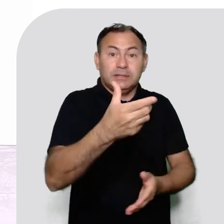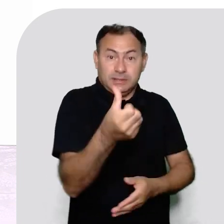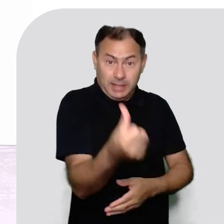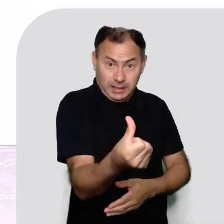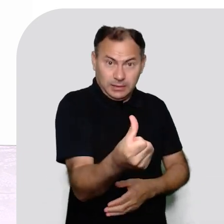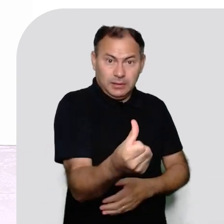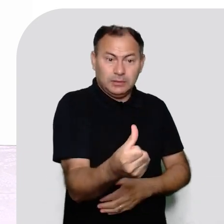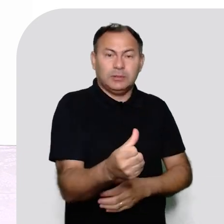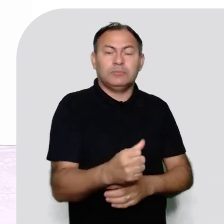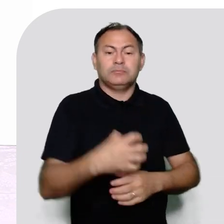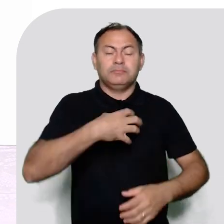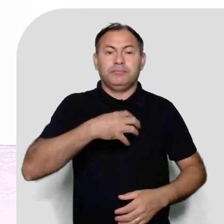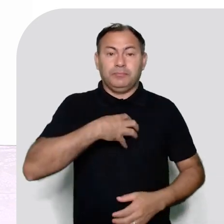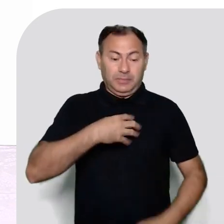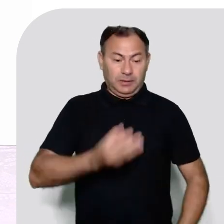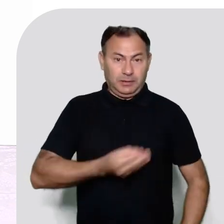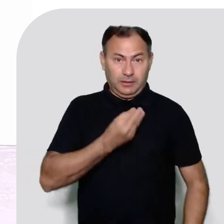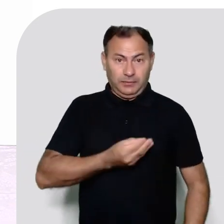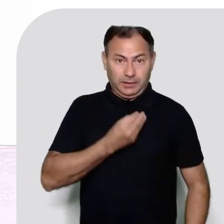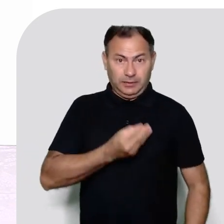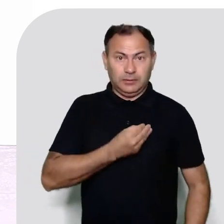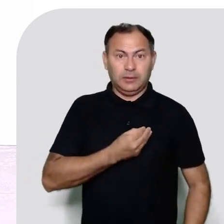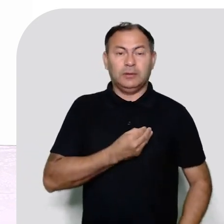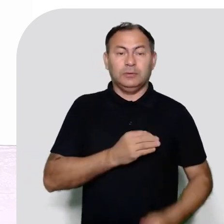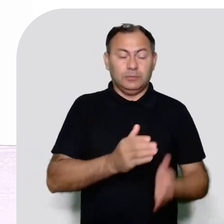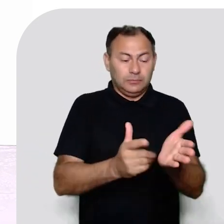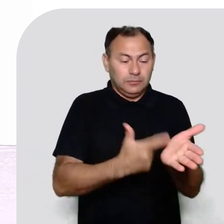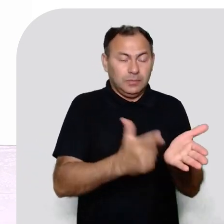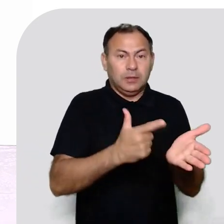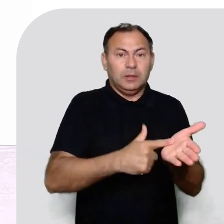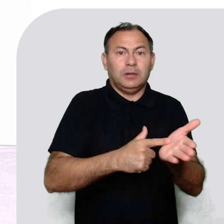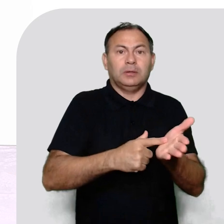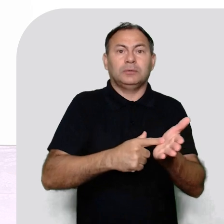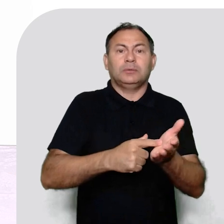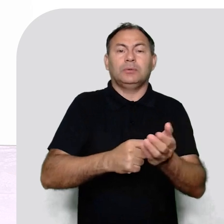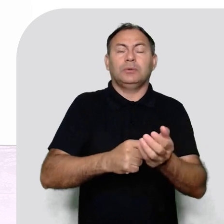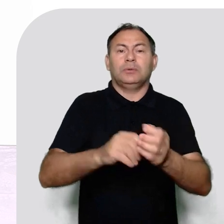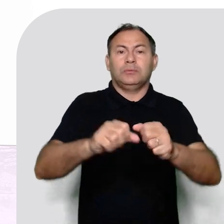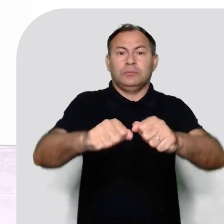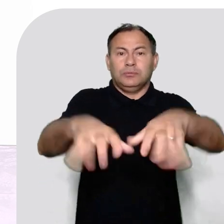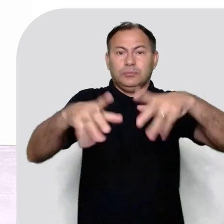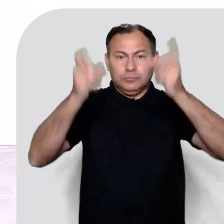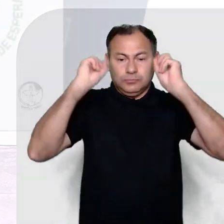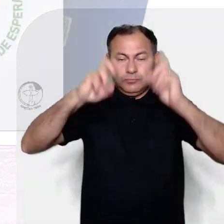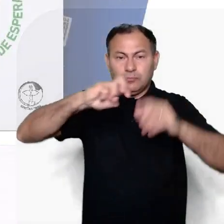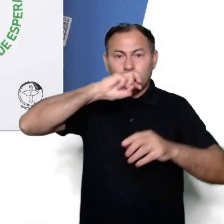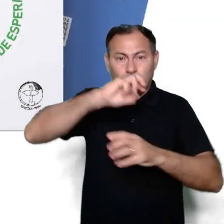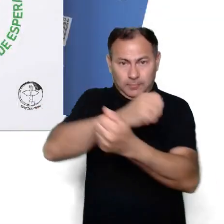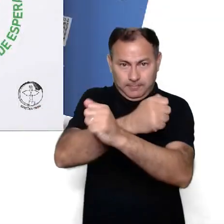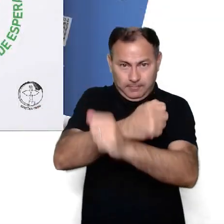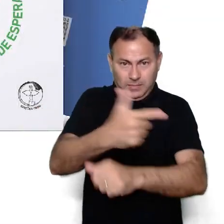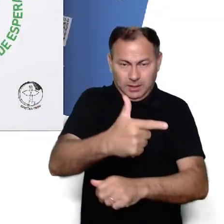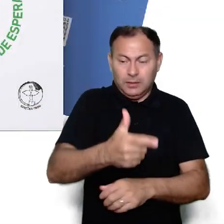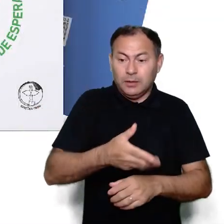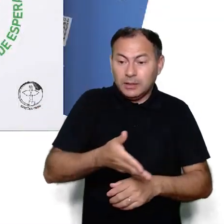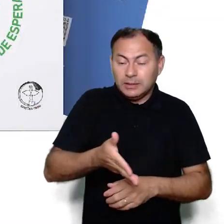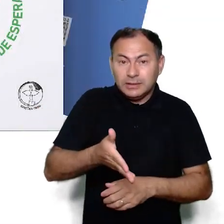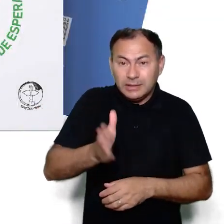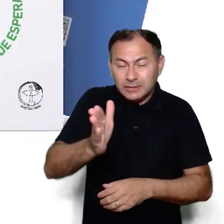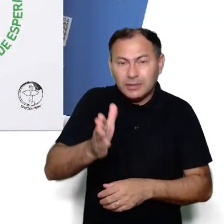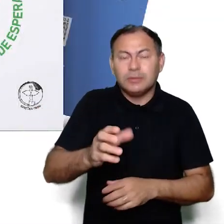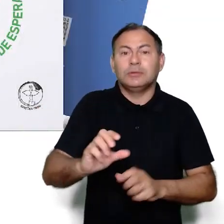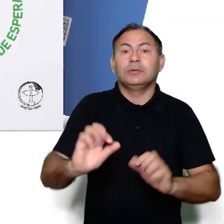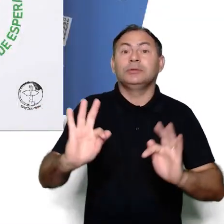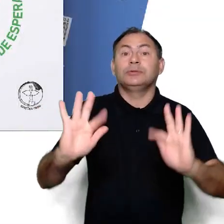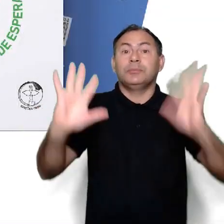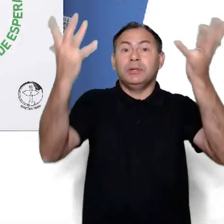26 sobre o sentido da vida dos cadernos conciliares. Estamos aí rumo ao jubileu